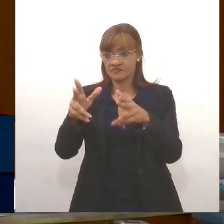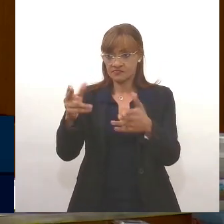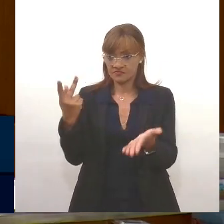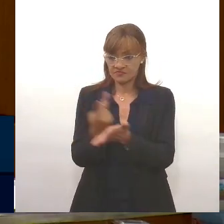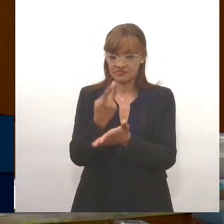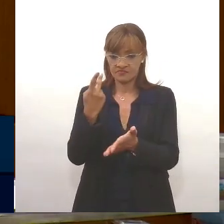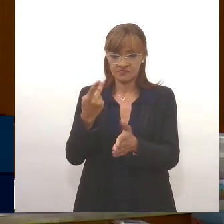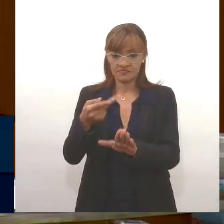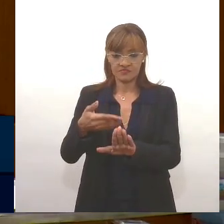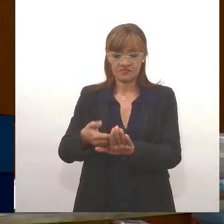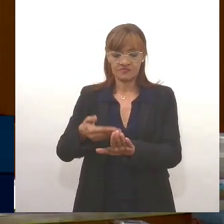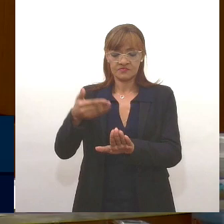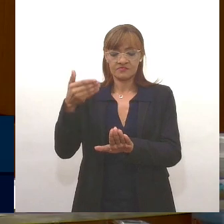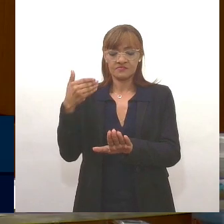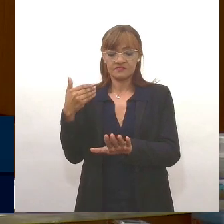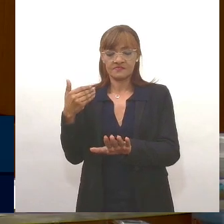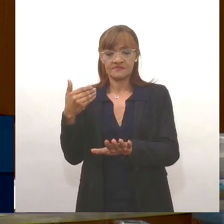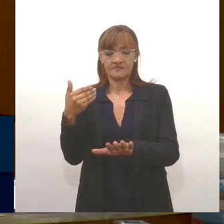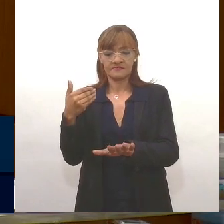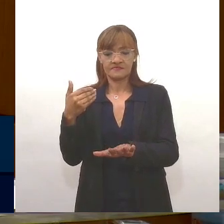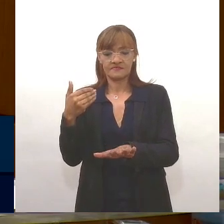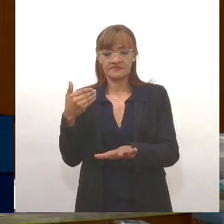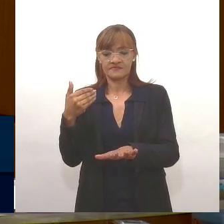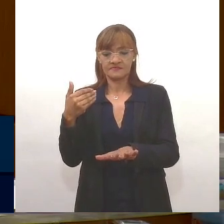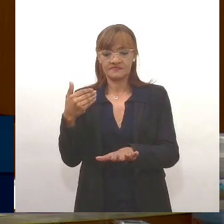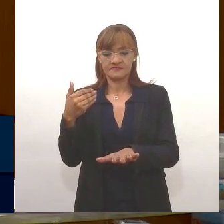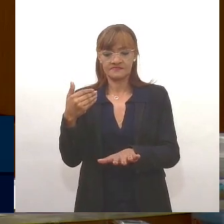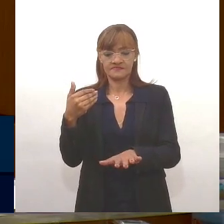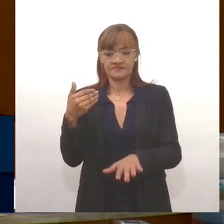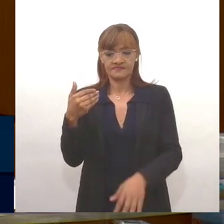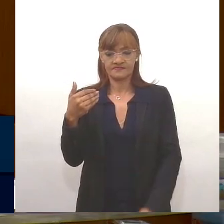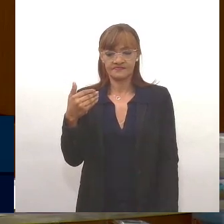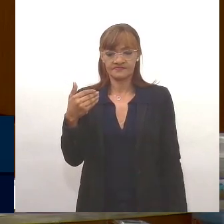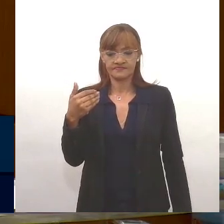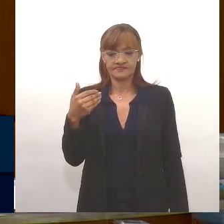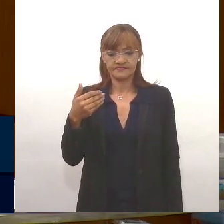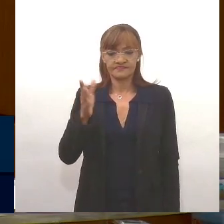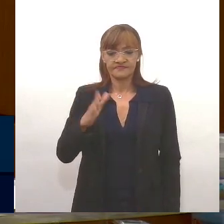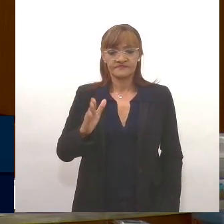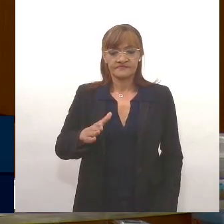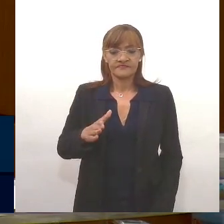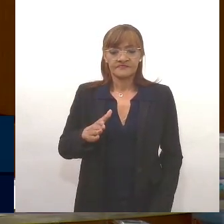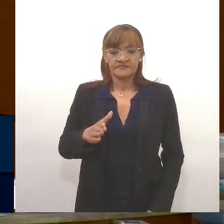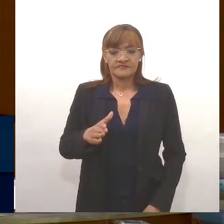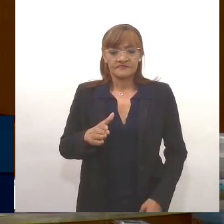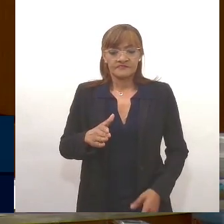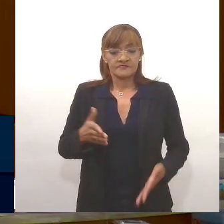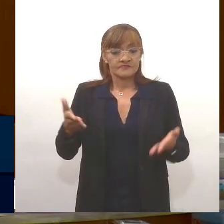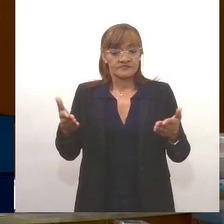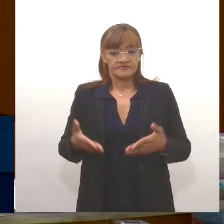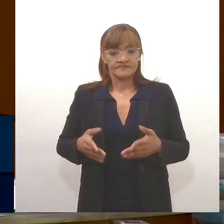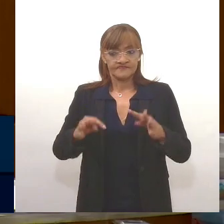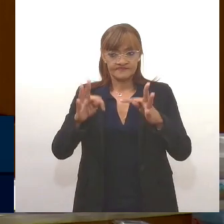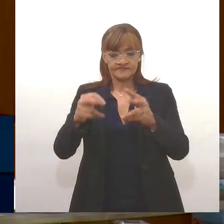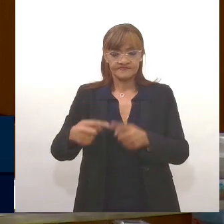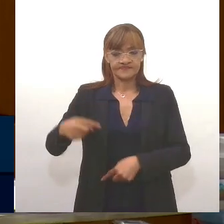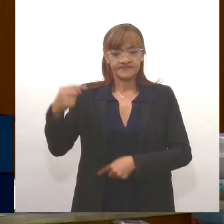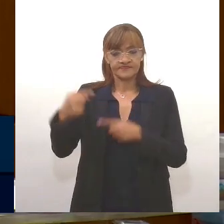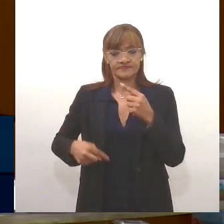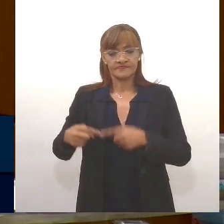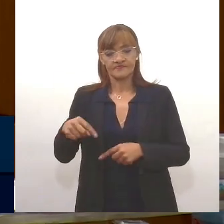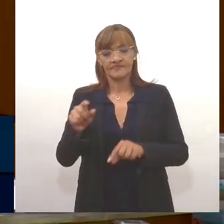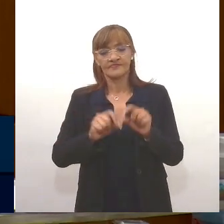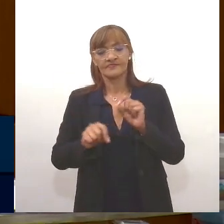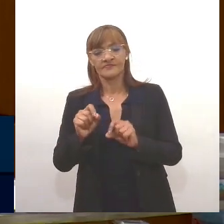no caso eh que está sendo discutido hoje né que é a a forma de